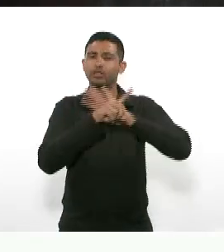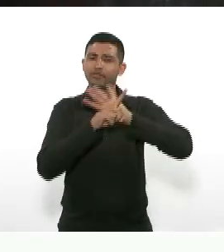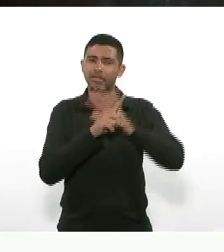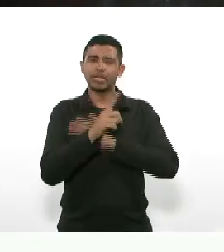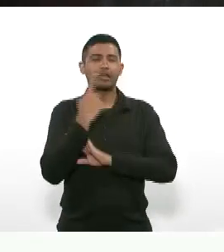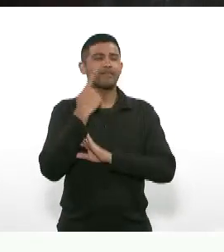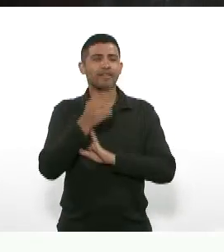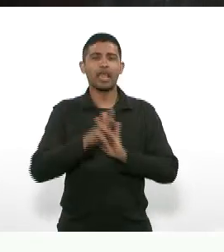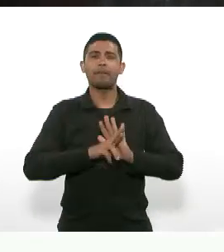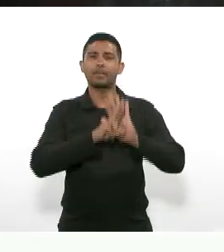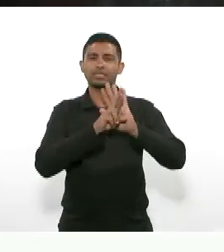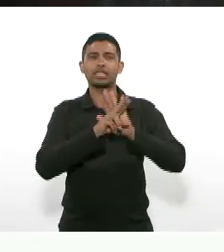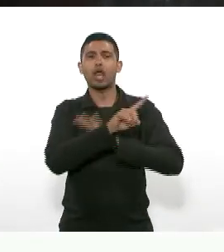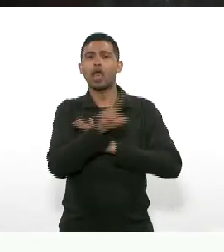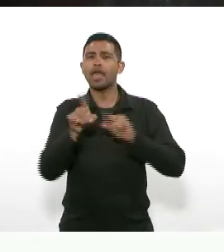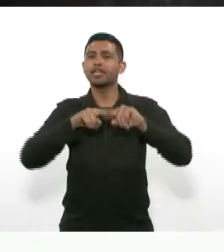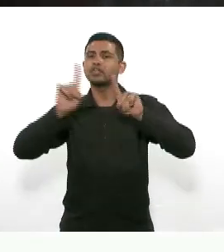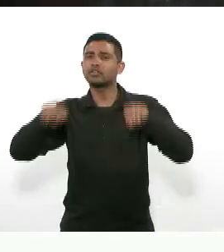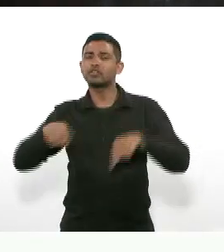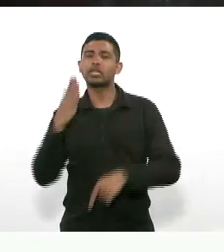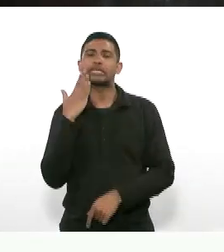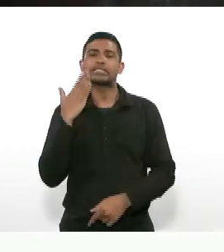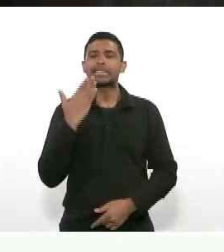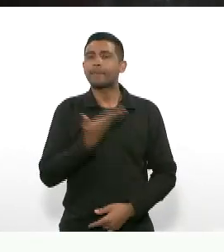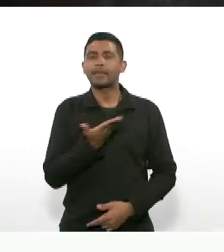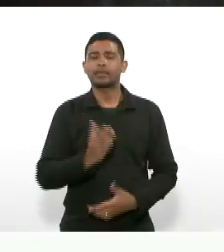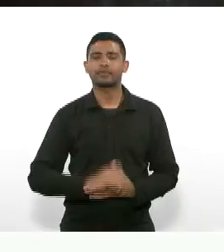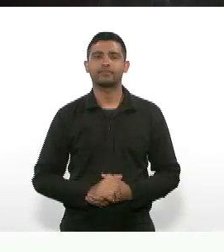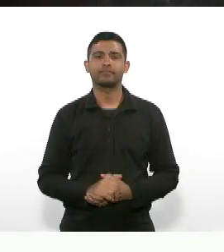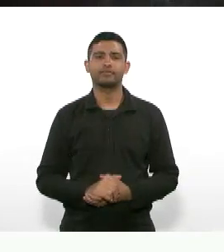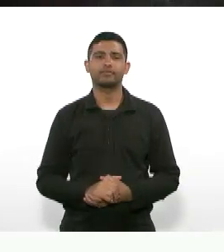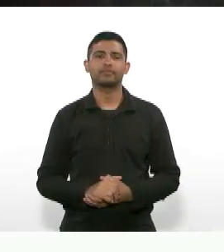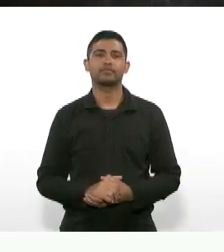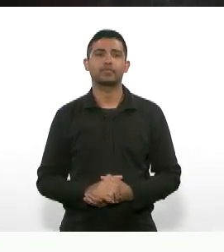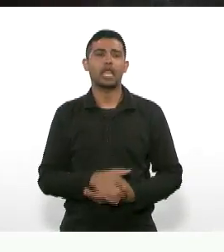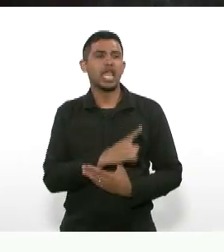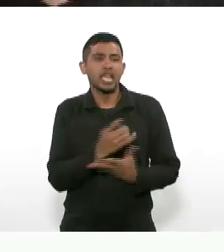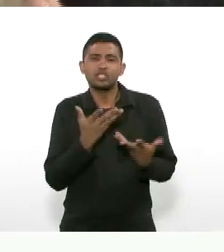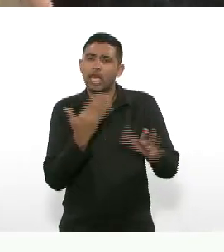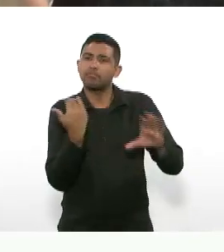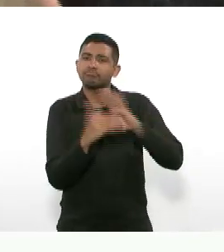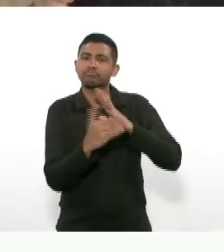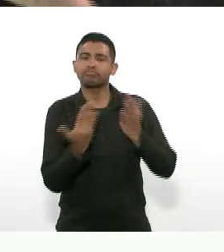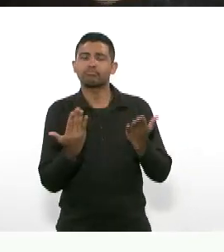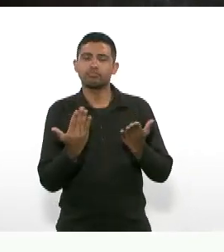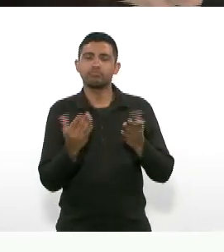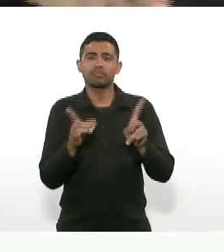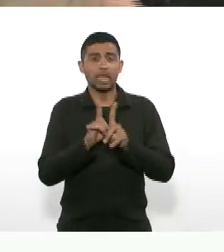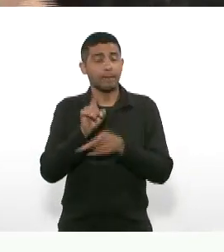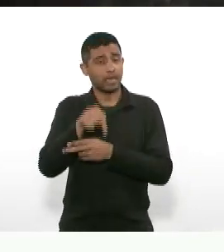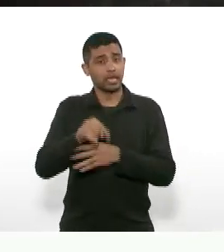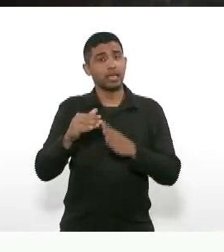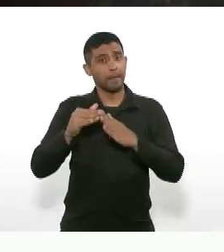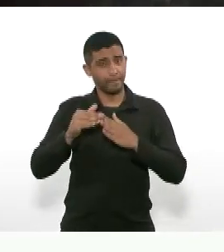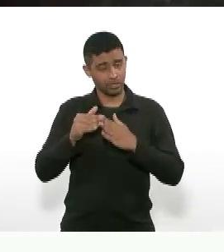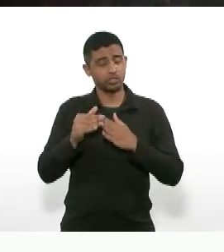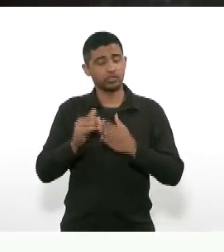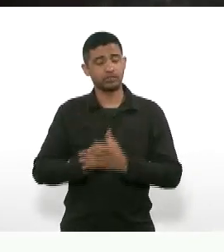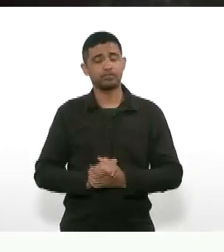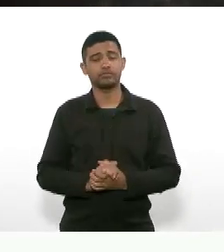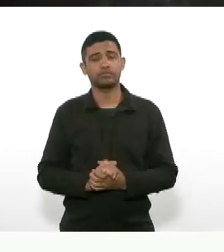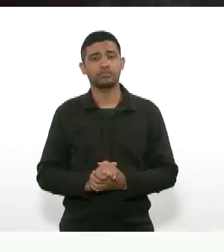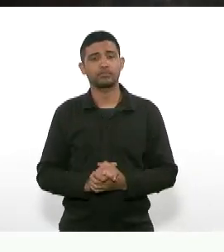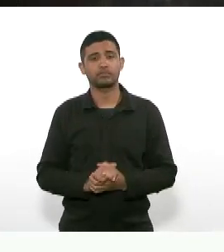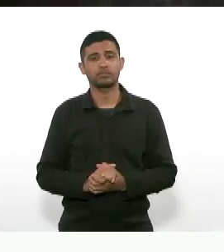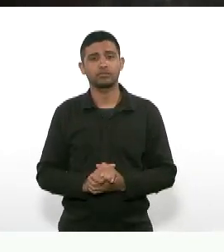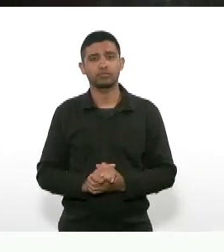dos servidores quais aqueles que ordem desejam encaminhar, e aqui também, pedindo no mesmo sentido,